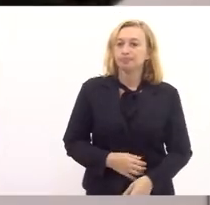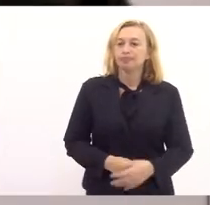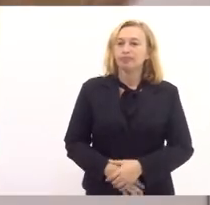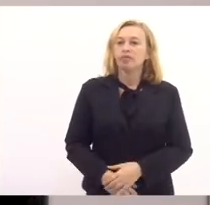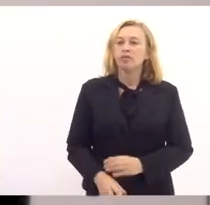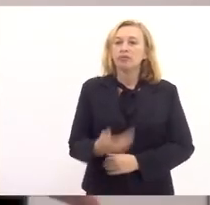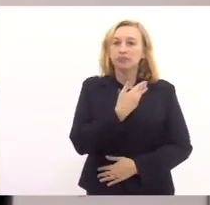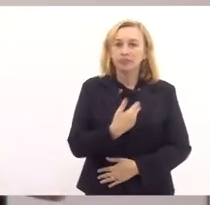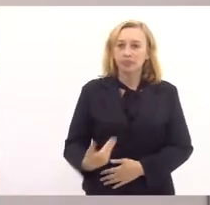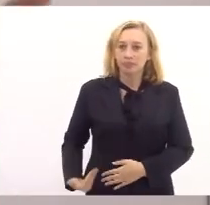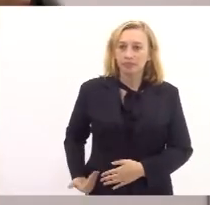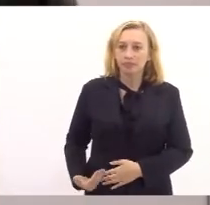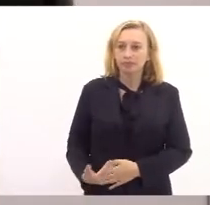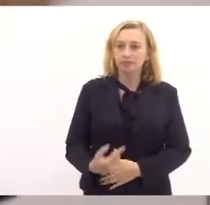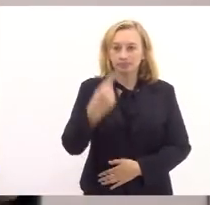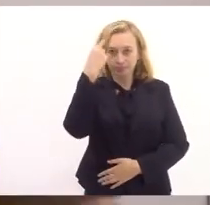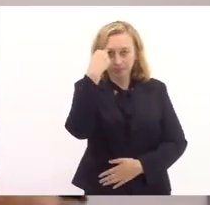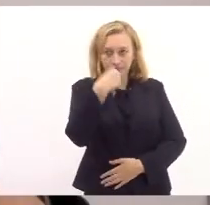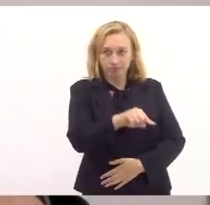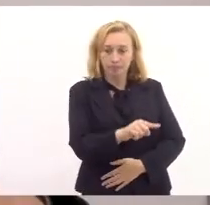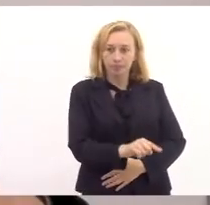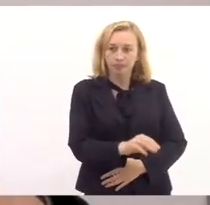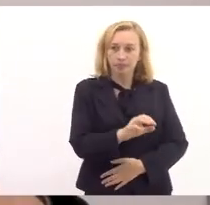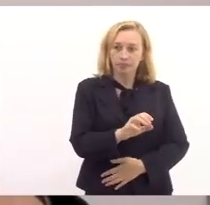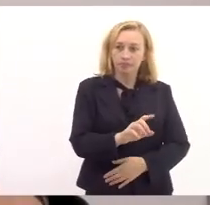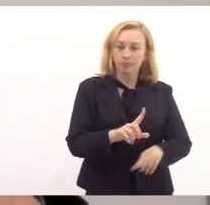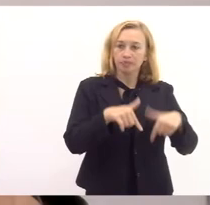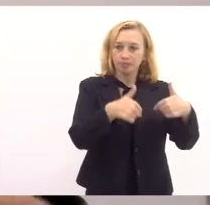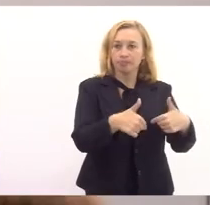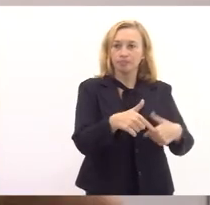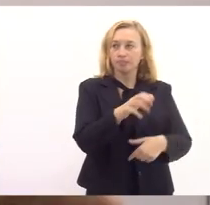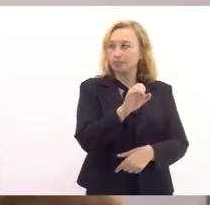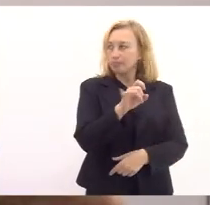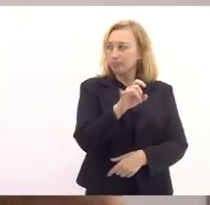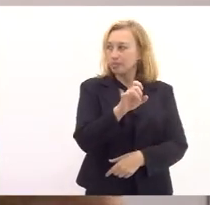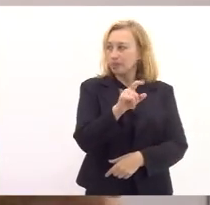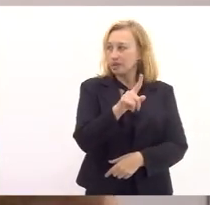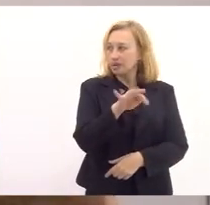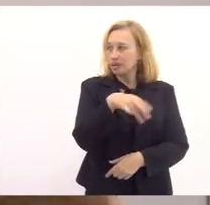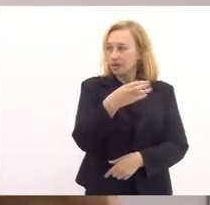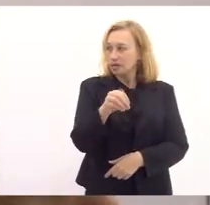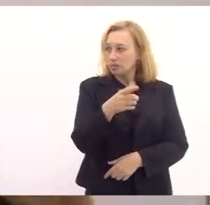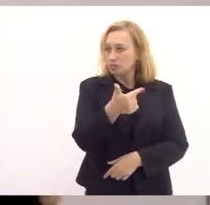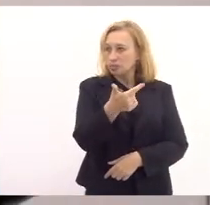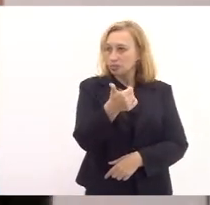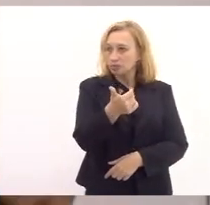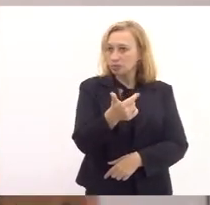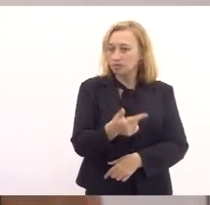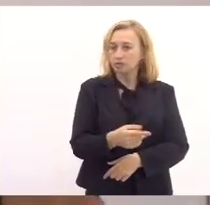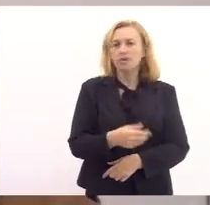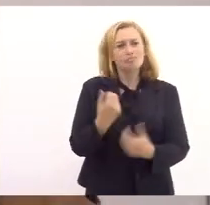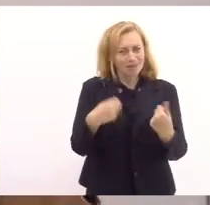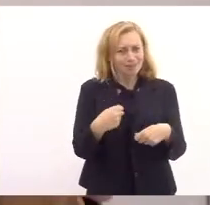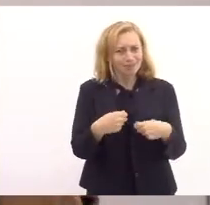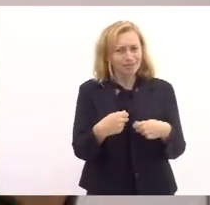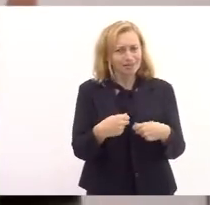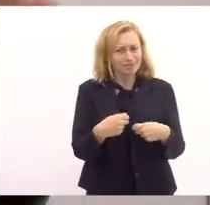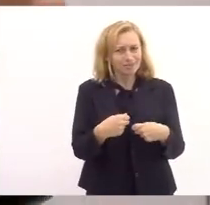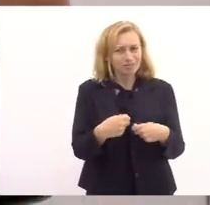o governador manda agir nas 12 estações. Homens armados. Mas precisa isso?